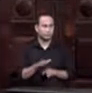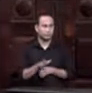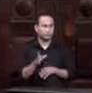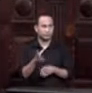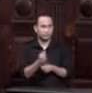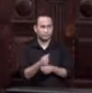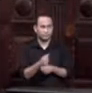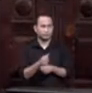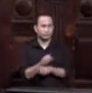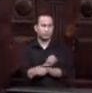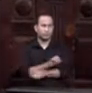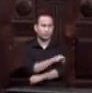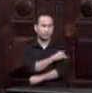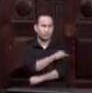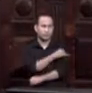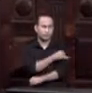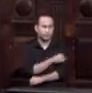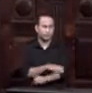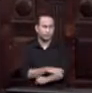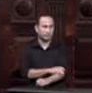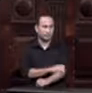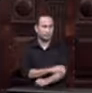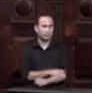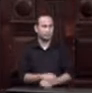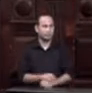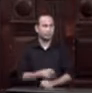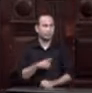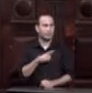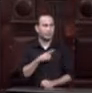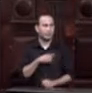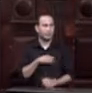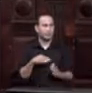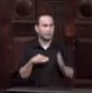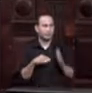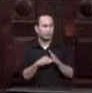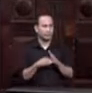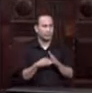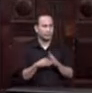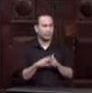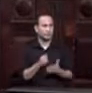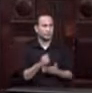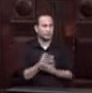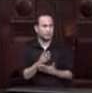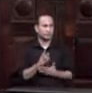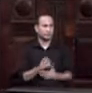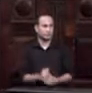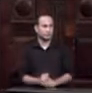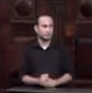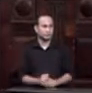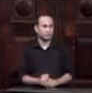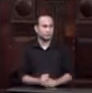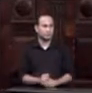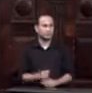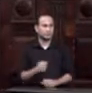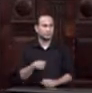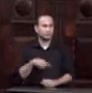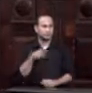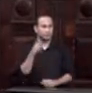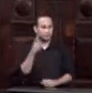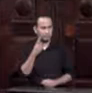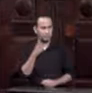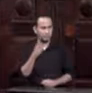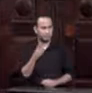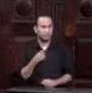do Rio de Janeiro, ficam limitadas às despesas dos gabinetes dos parlamentares da